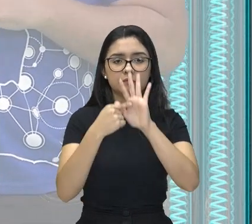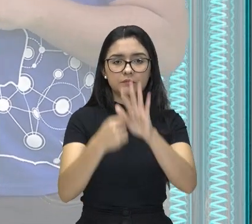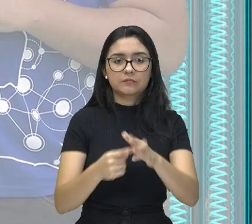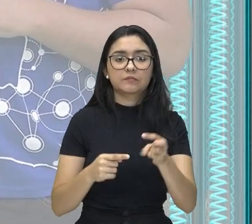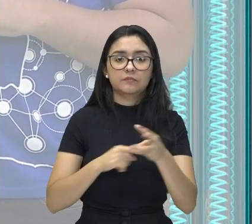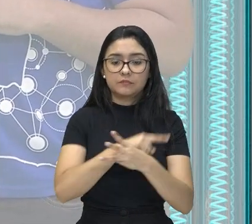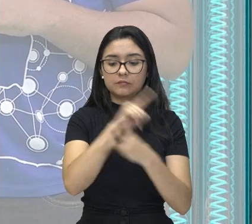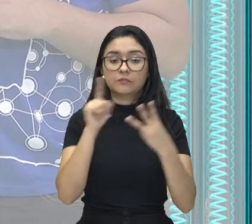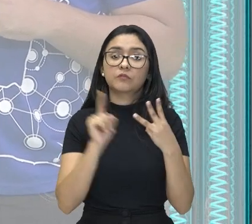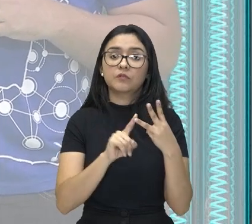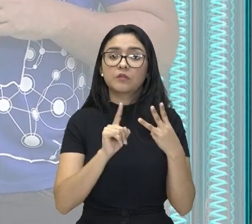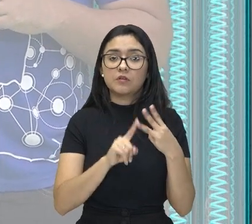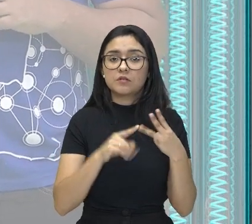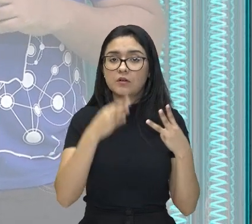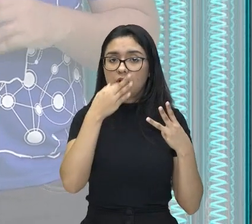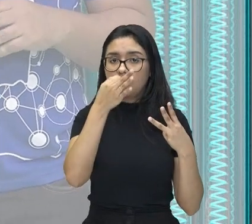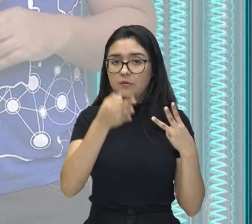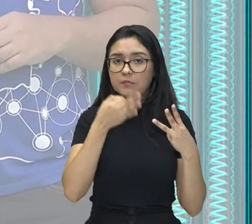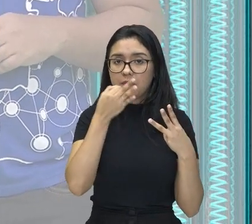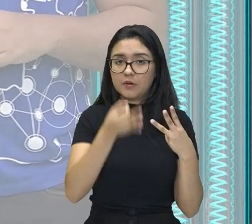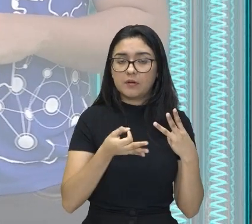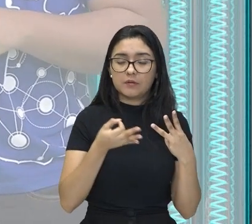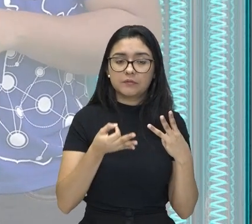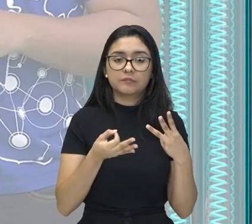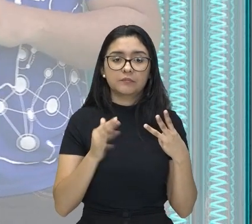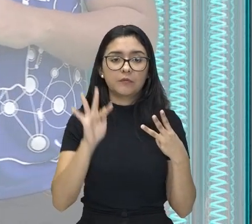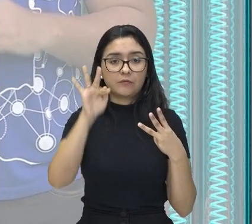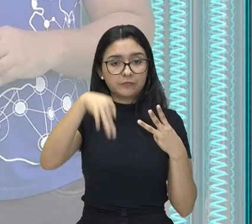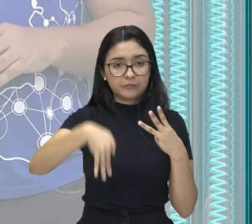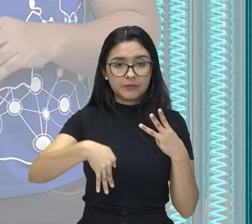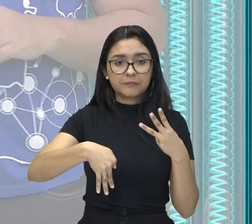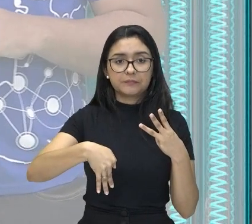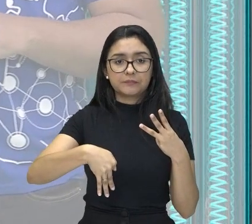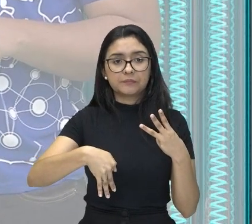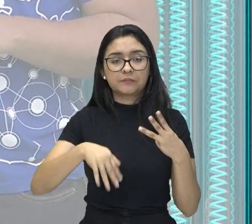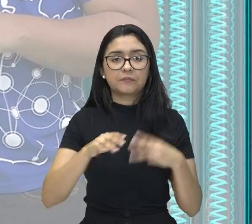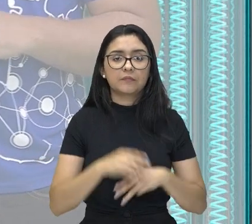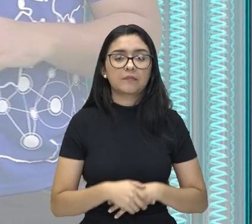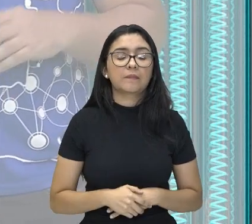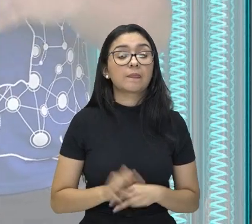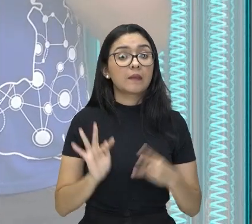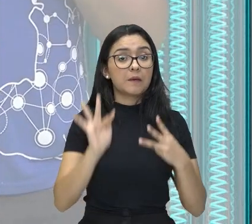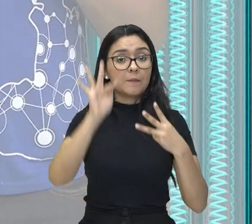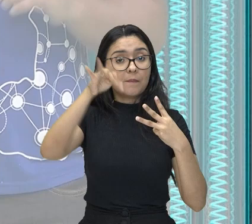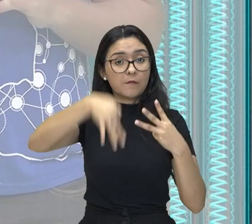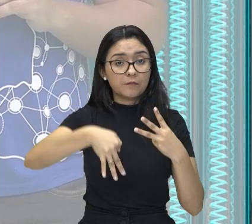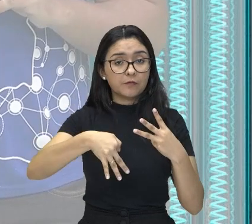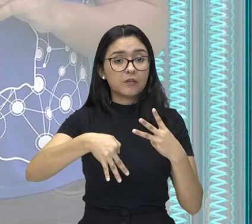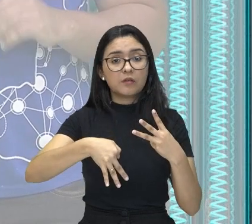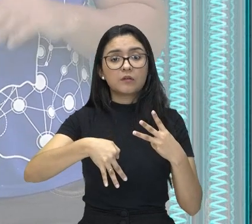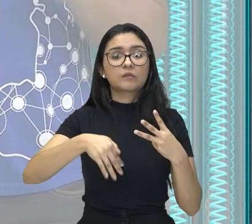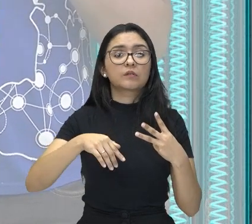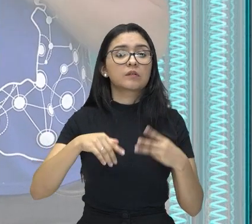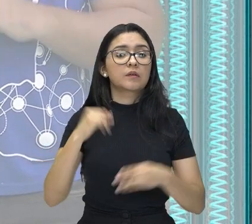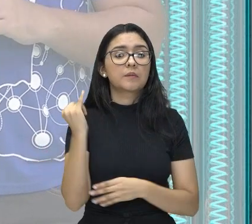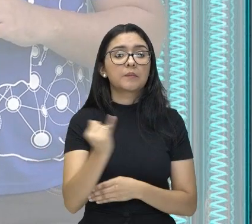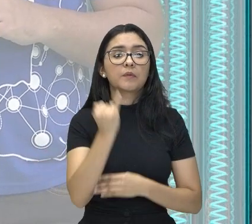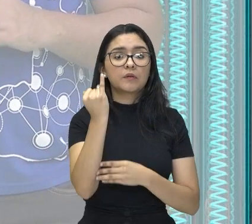o terceiro argumento, por fim, colocando aqui, e por fim, é